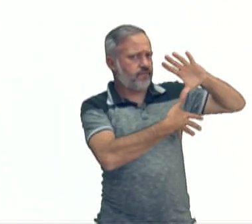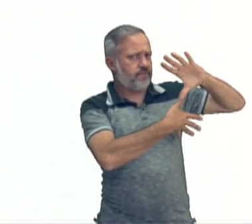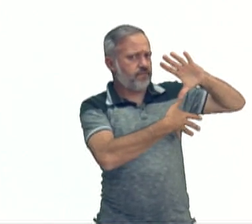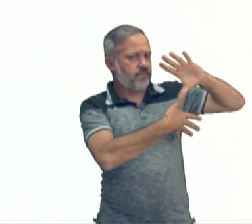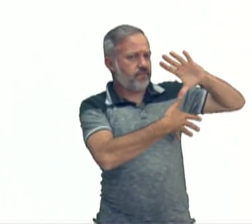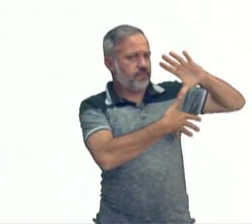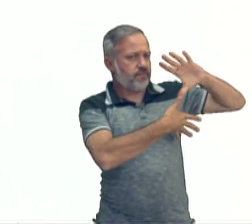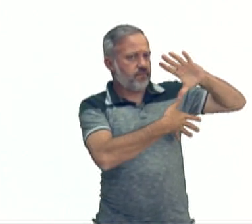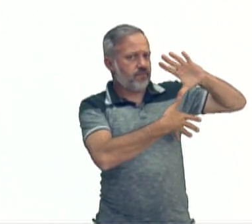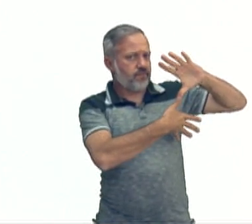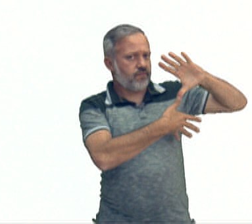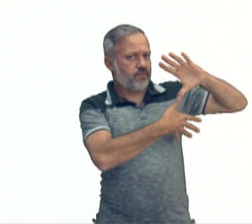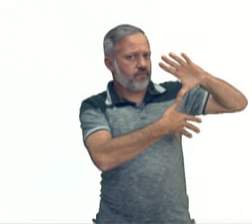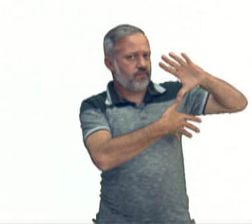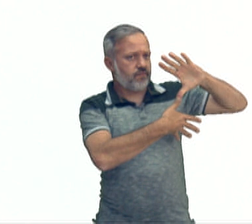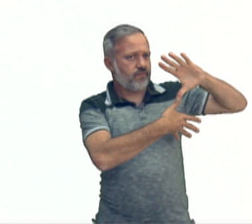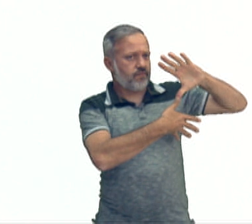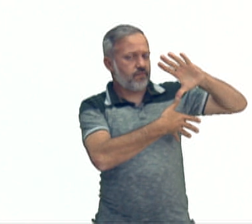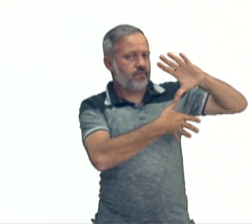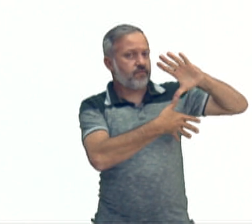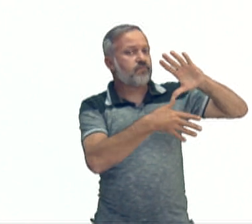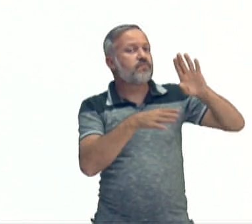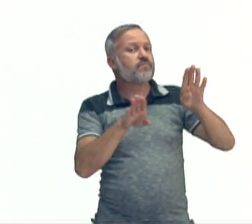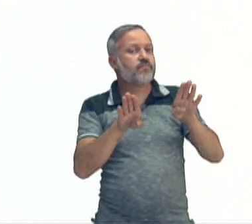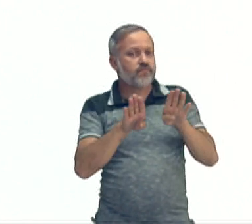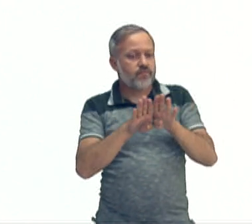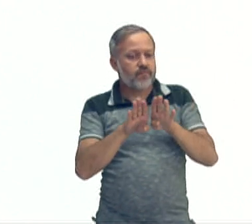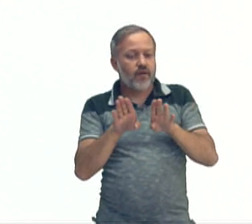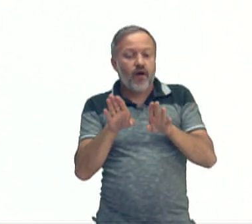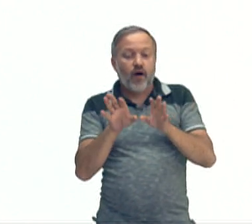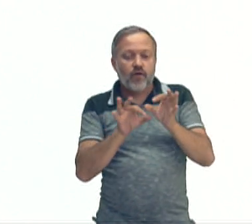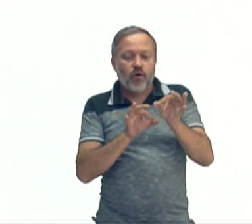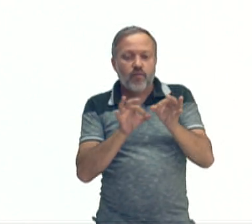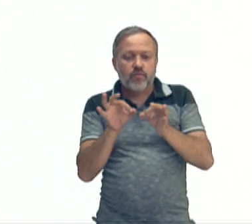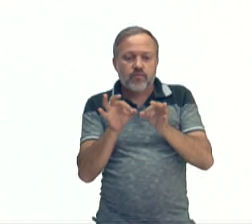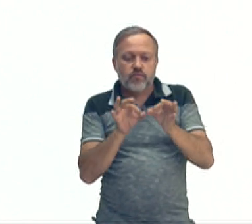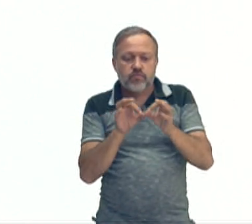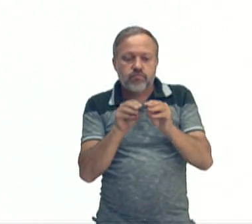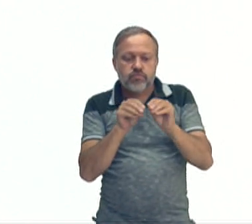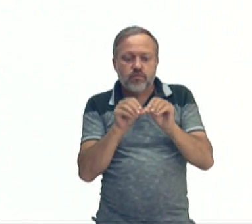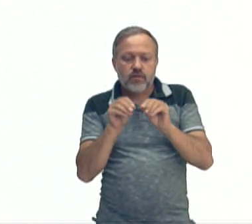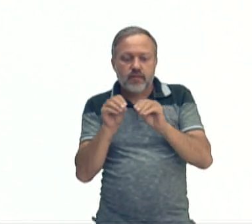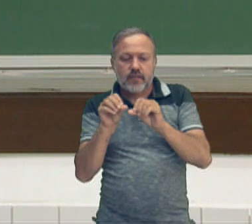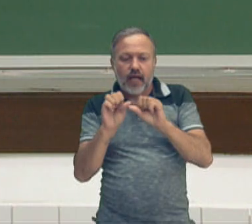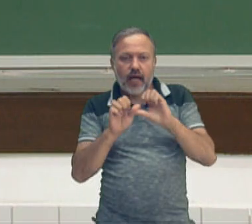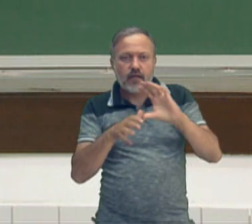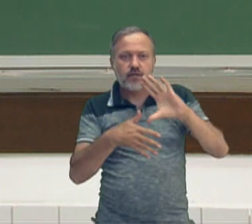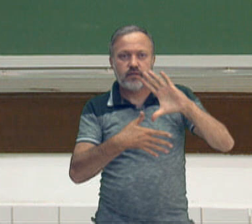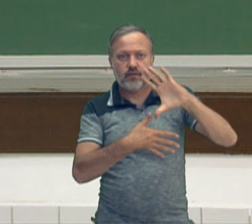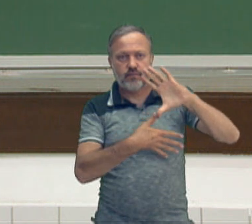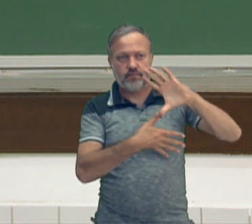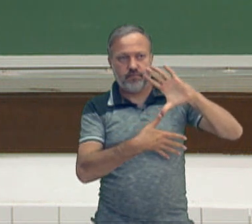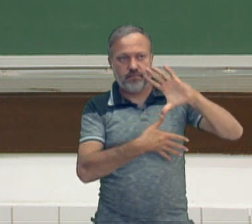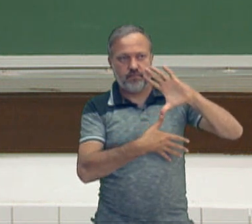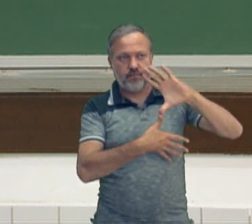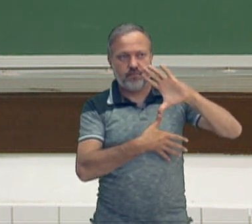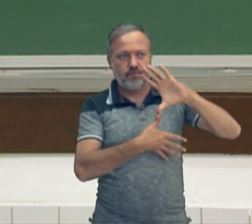o cerne aí da nossa disciplina, e a formação desse espaço territorial do continente americano. Vamos nessa? Vamos